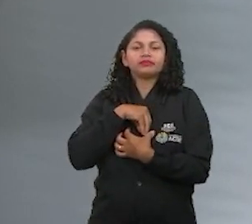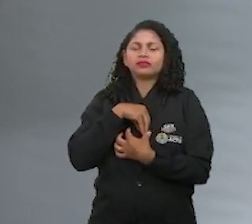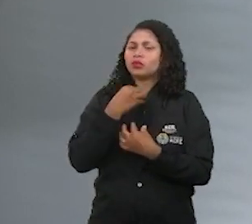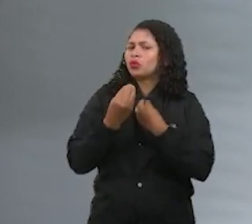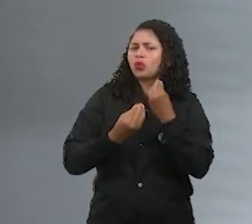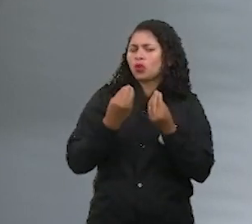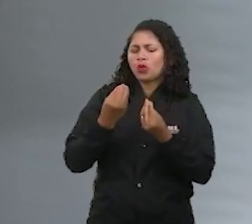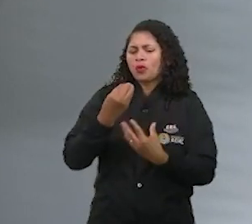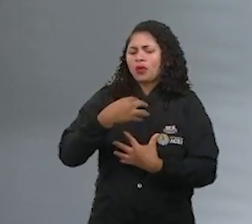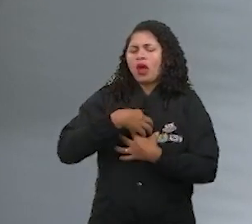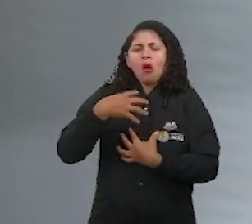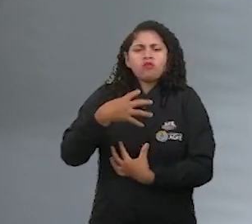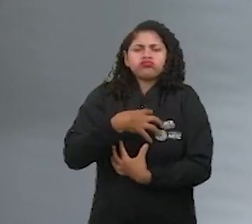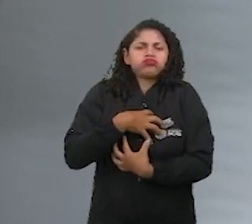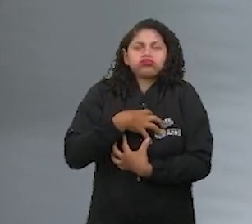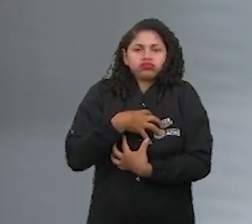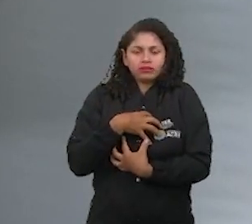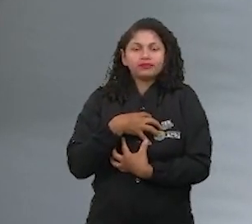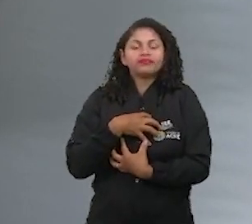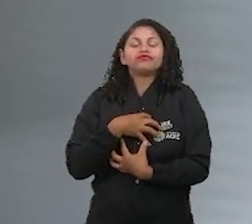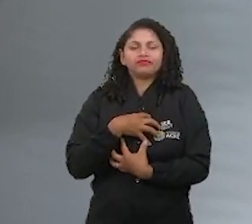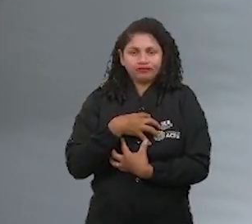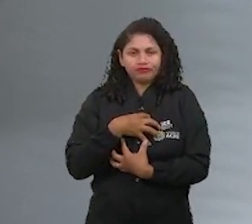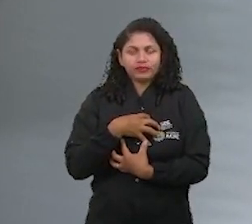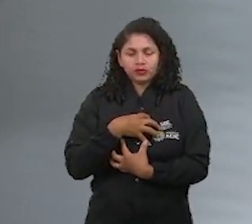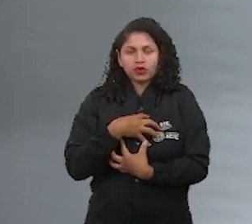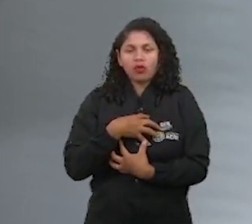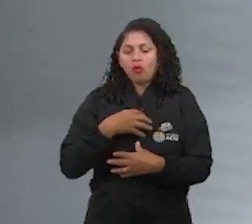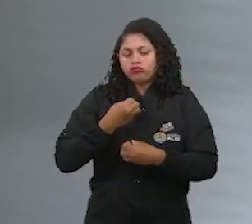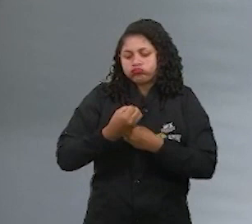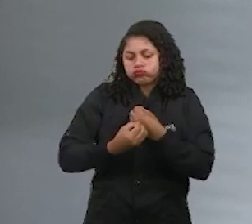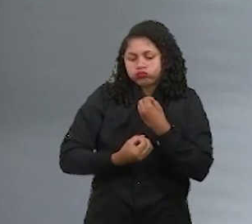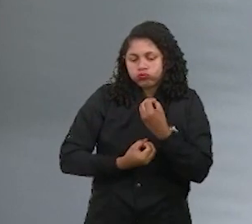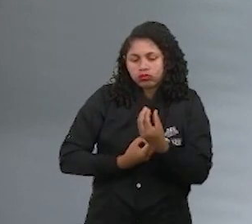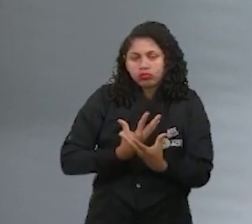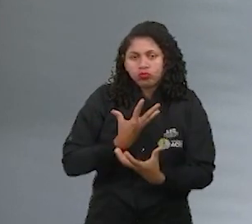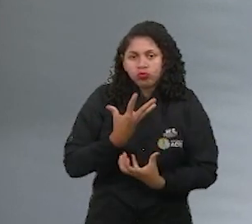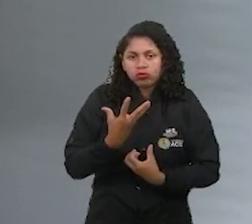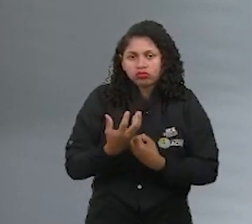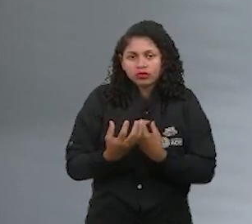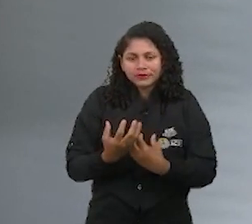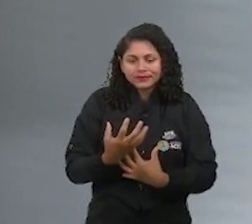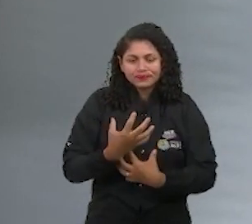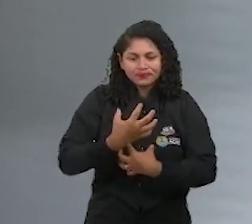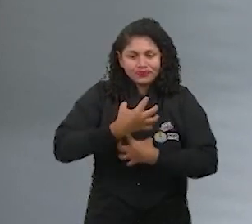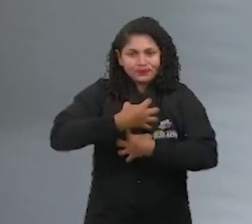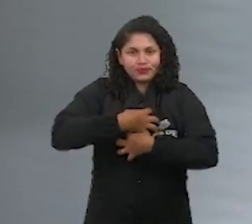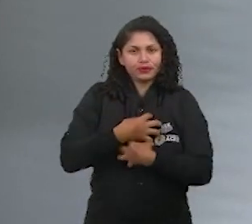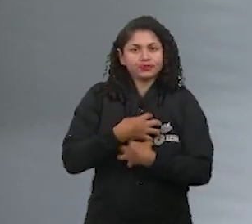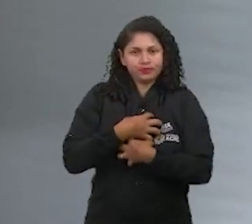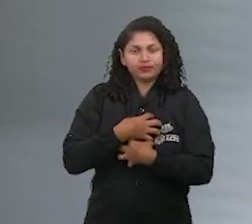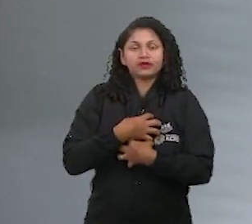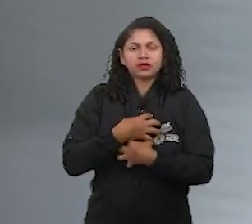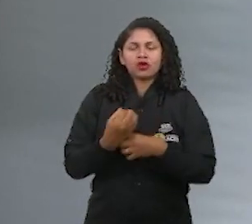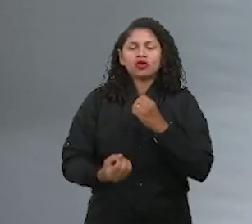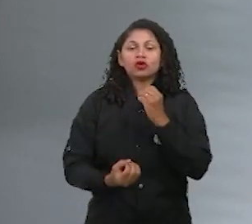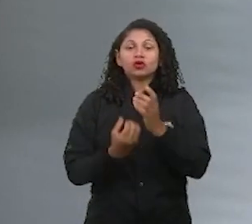tem poesias nesse momento mais intimistas, inclusive nesse momento que surgem os grandes